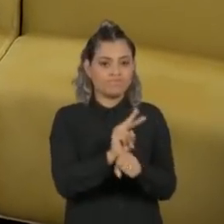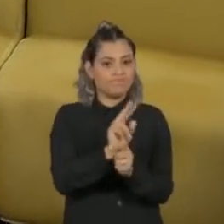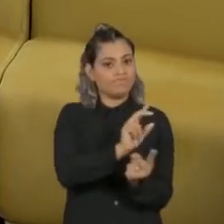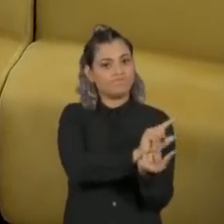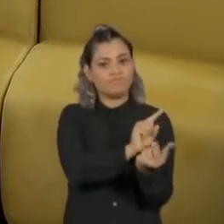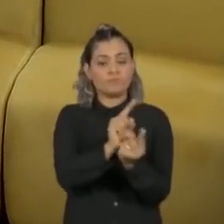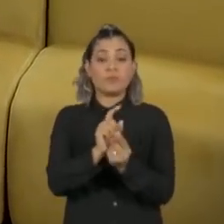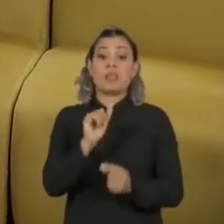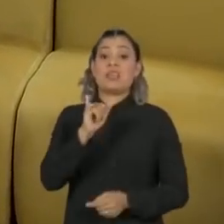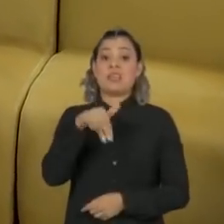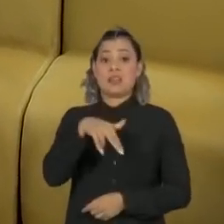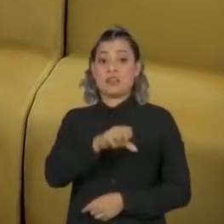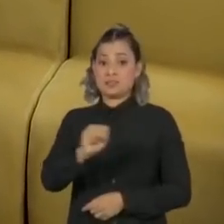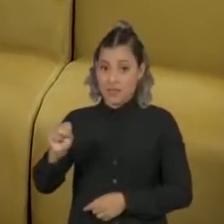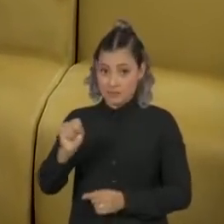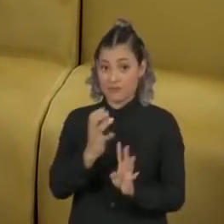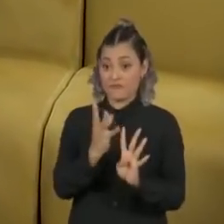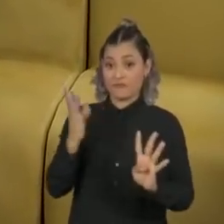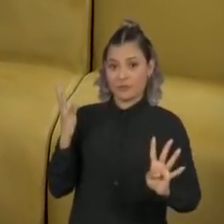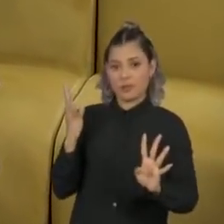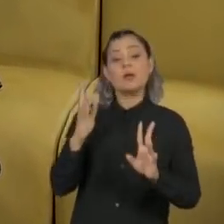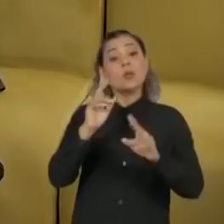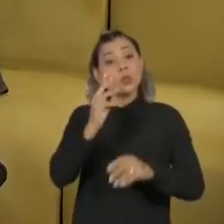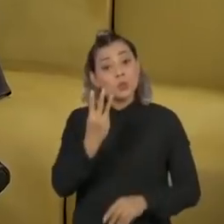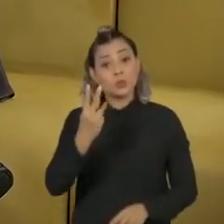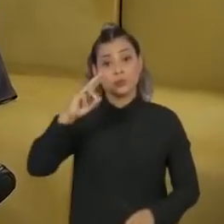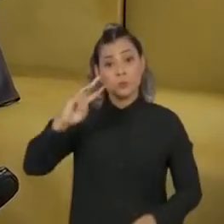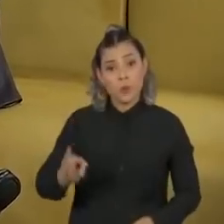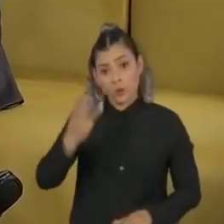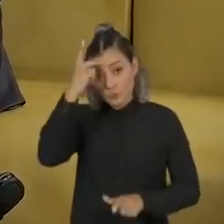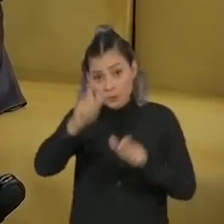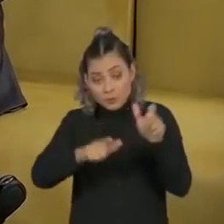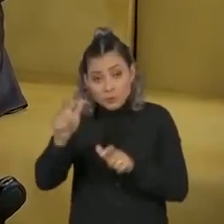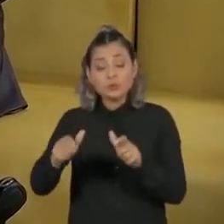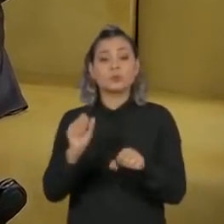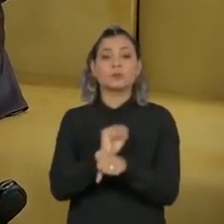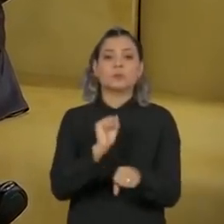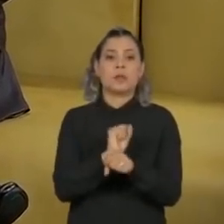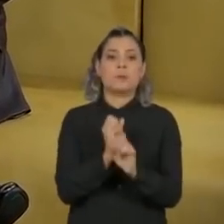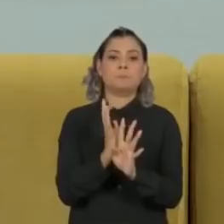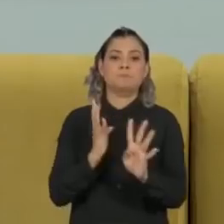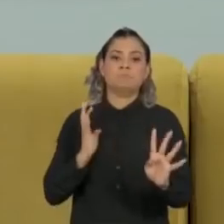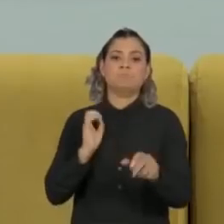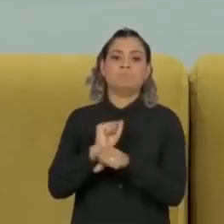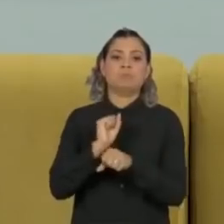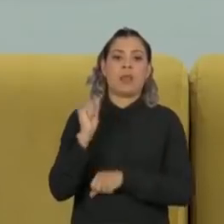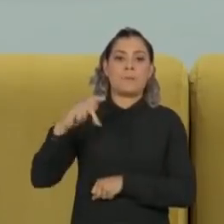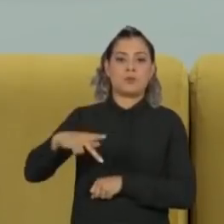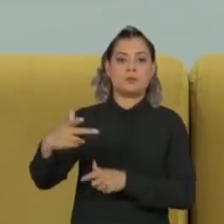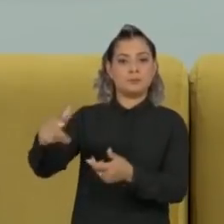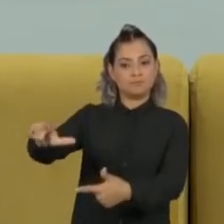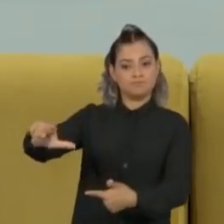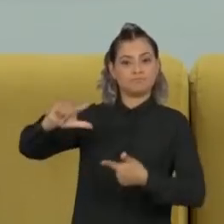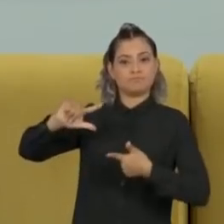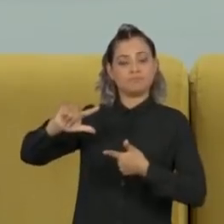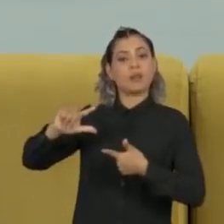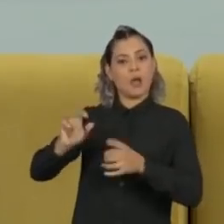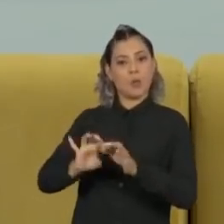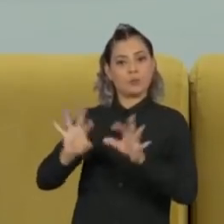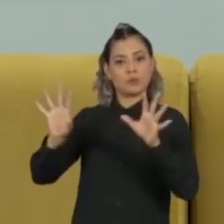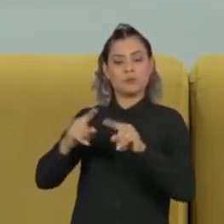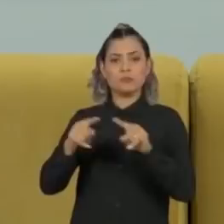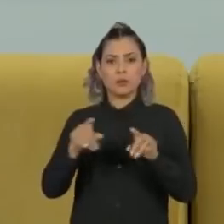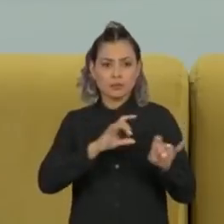do INSS. 2 milhões de trabalhadores esperam por atendimento para se aposentar. Comissão de ministros e